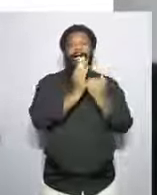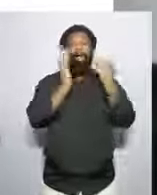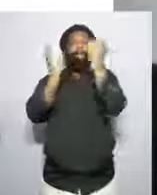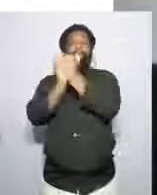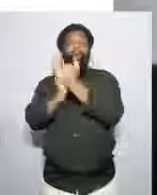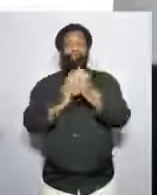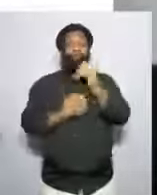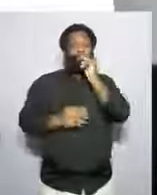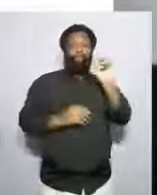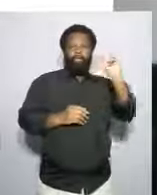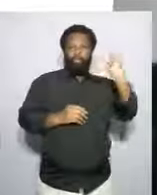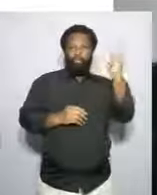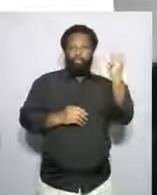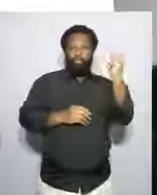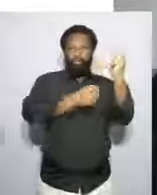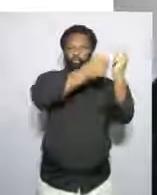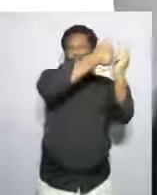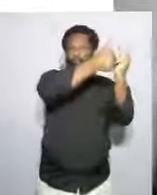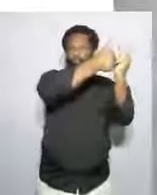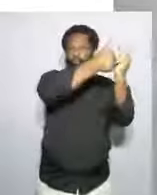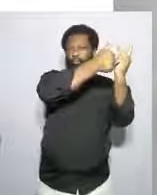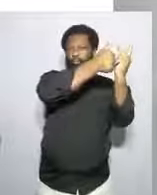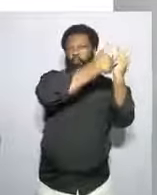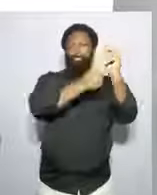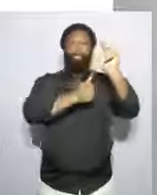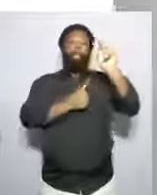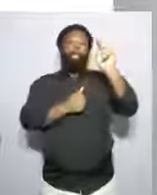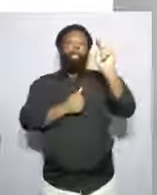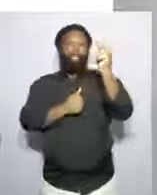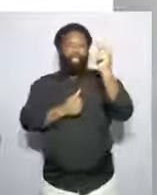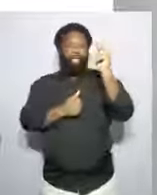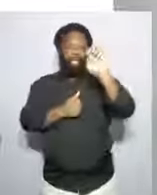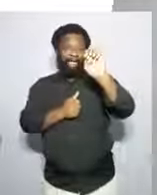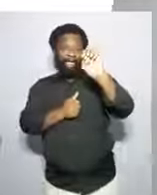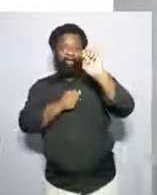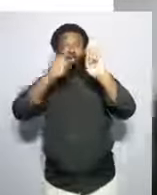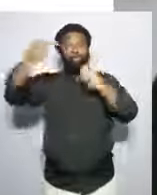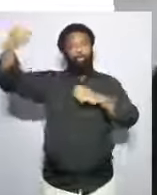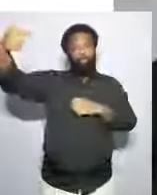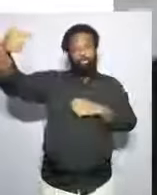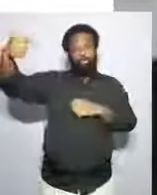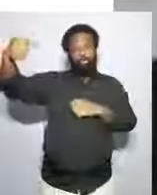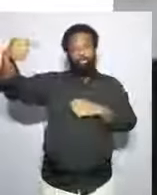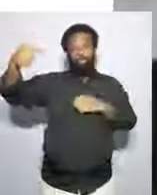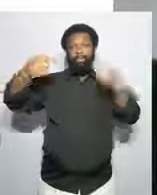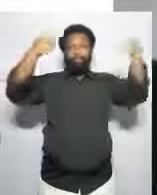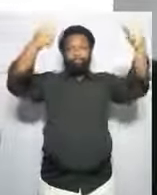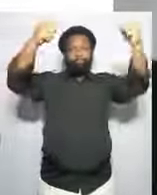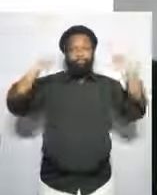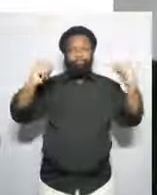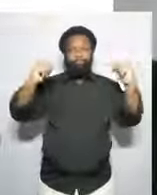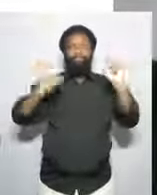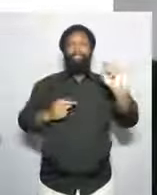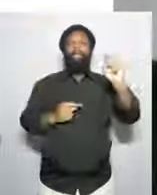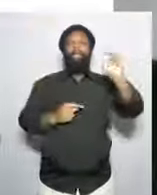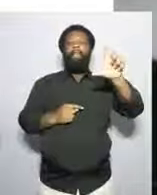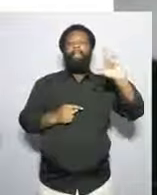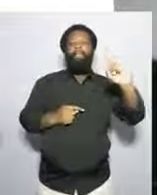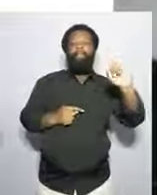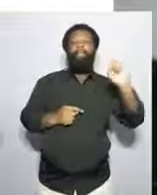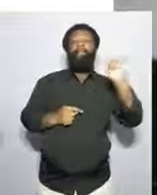O hidrogênio tem número atômico 1, o hélio 2. Nós vamos para a próxima linha. O